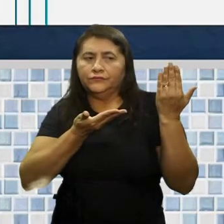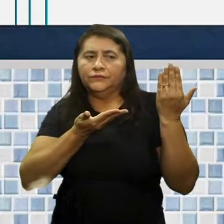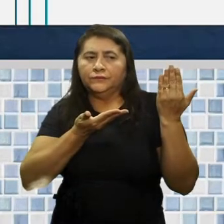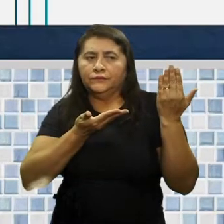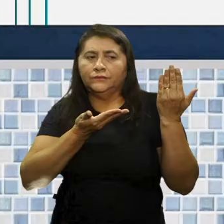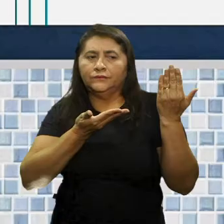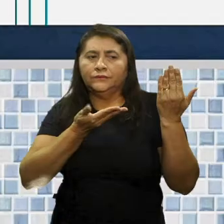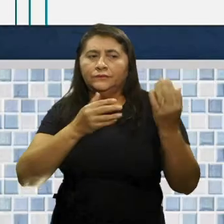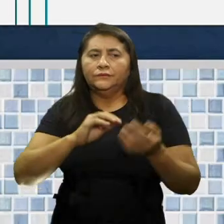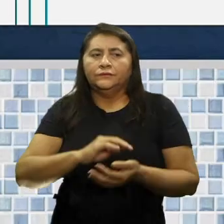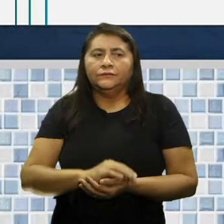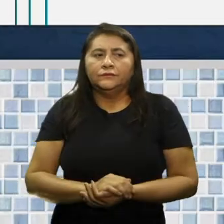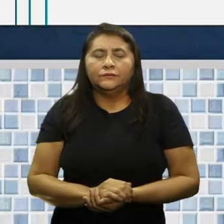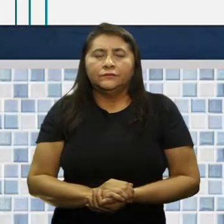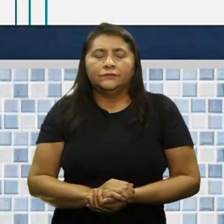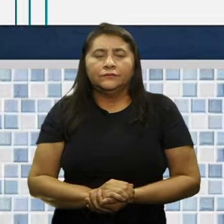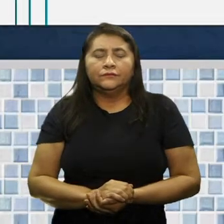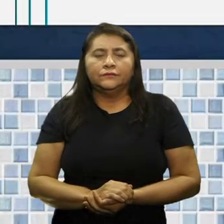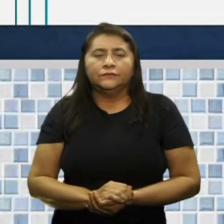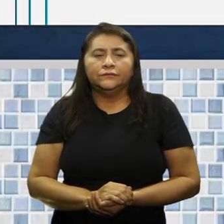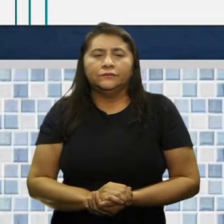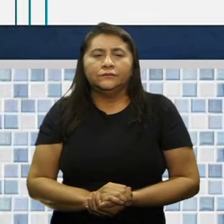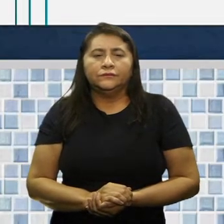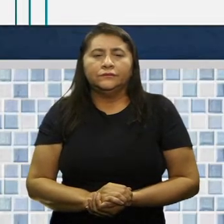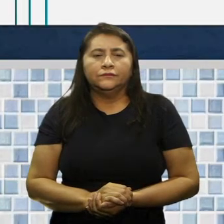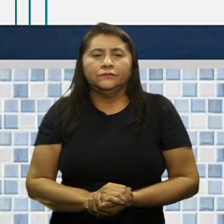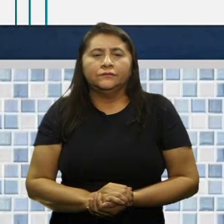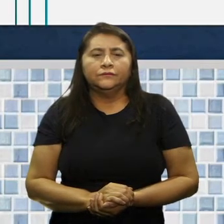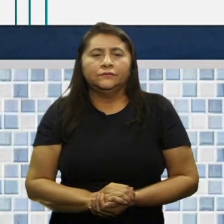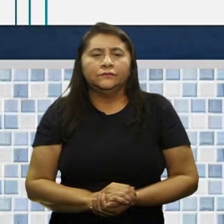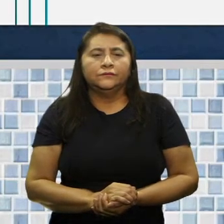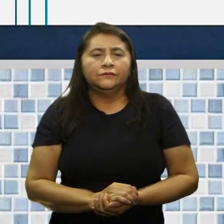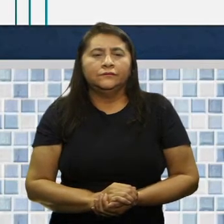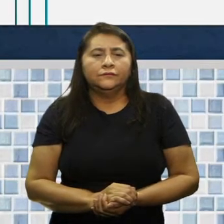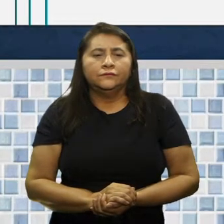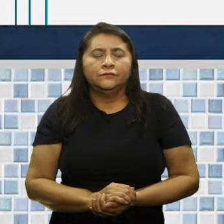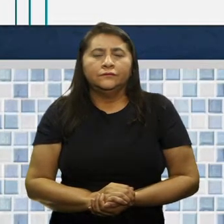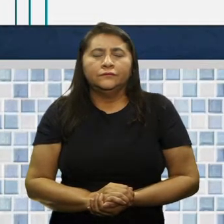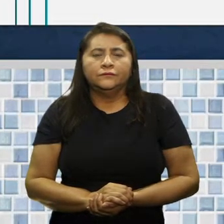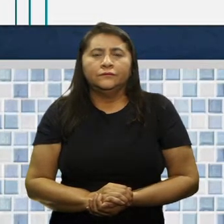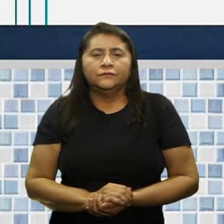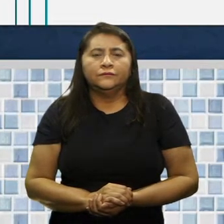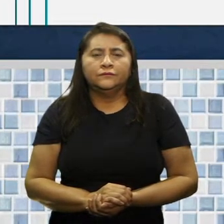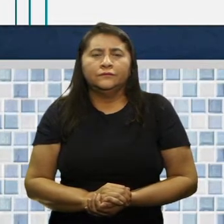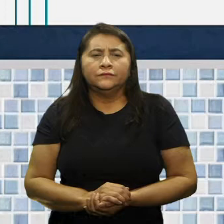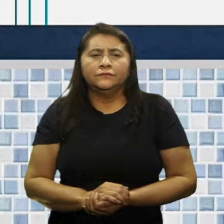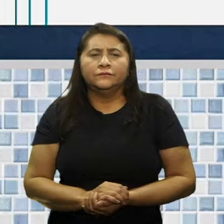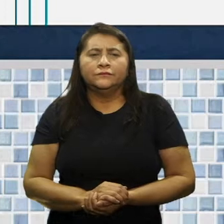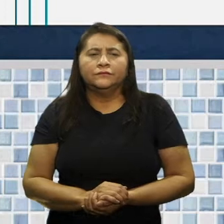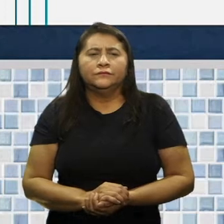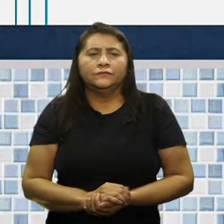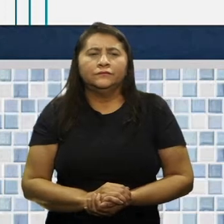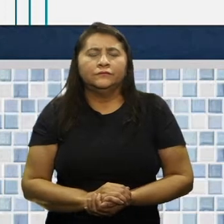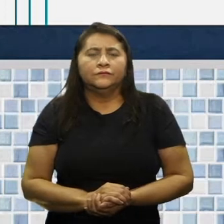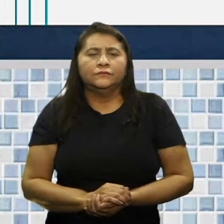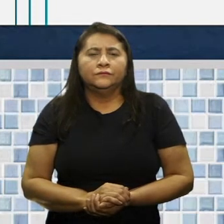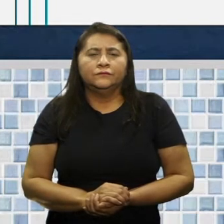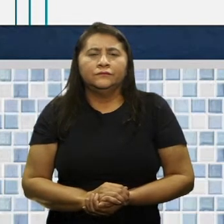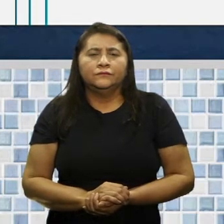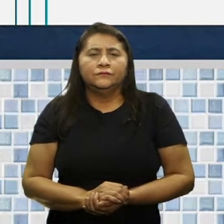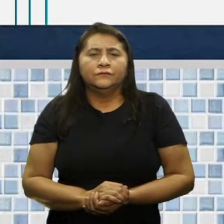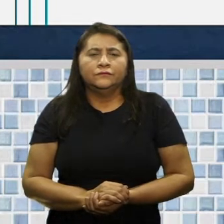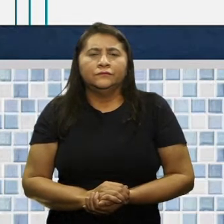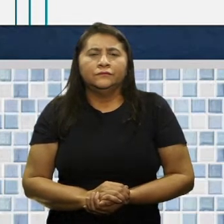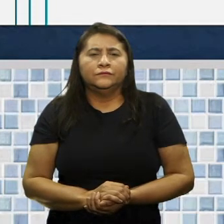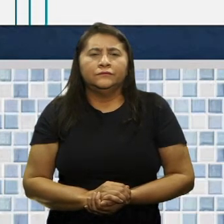the imperative form. When we want to suggest, ask for, command or instruct someone, we normally use